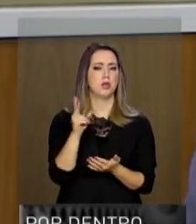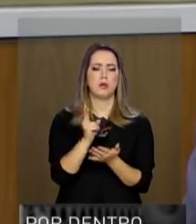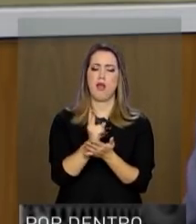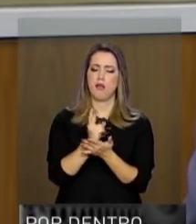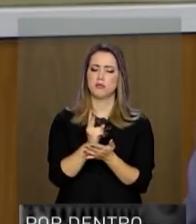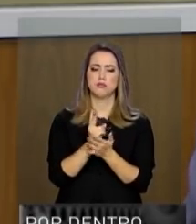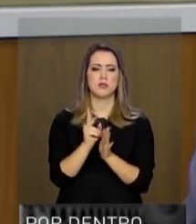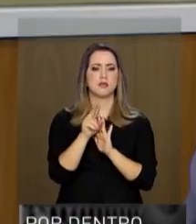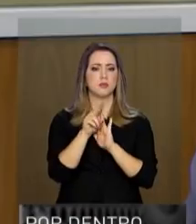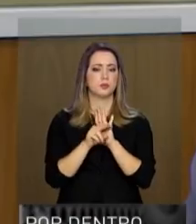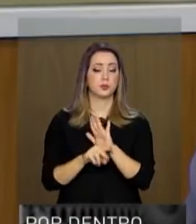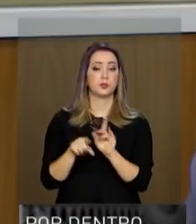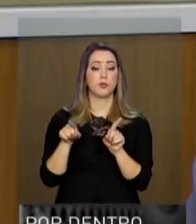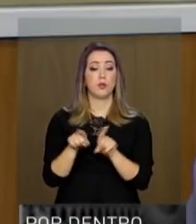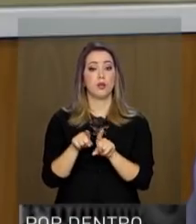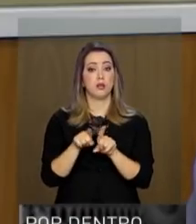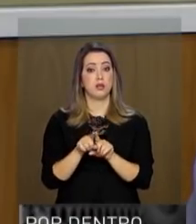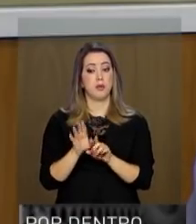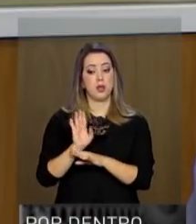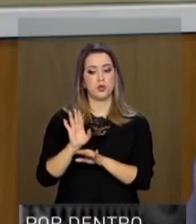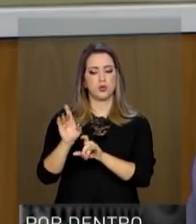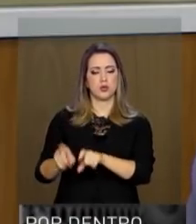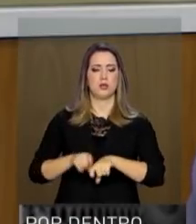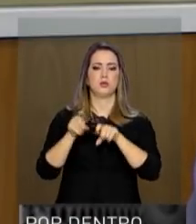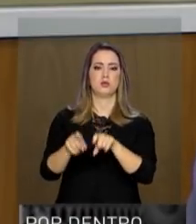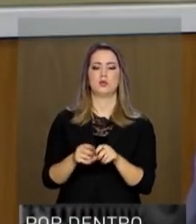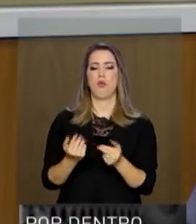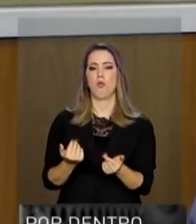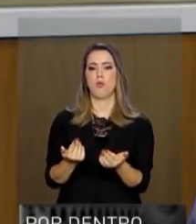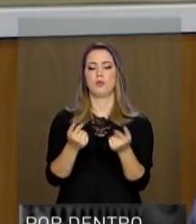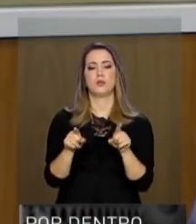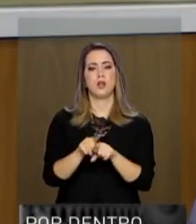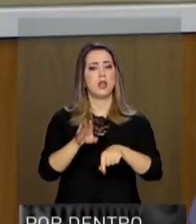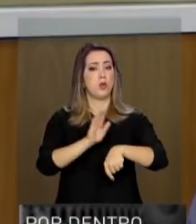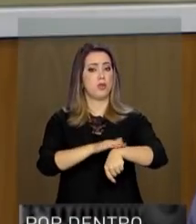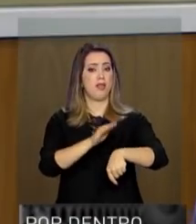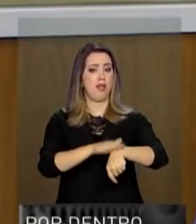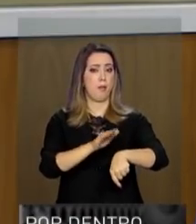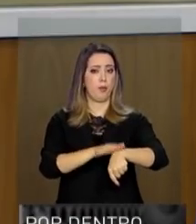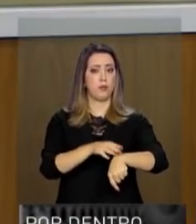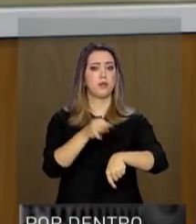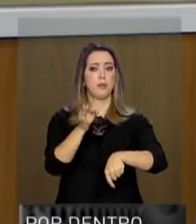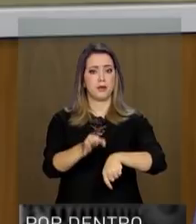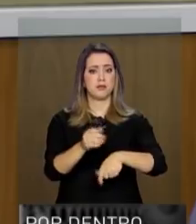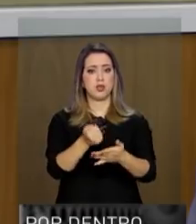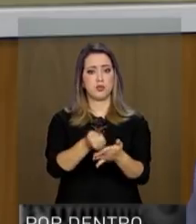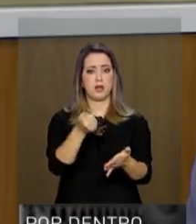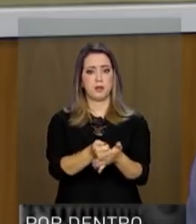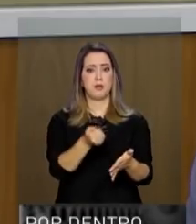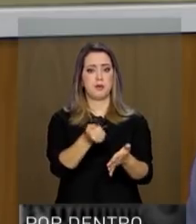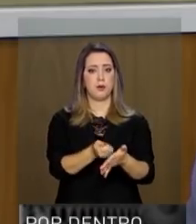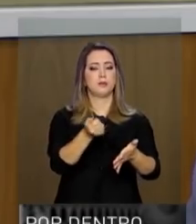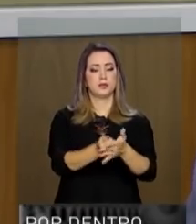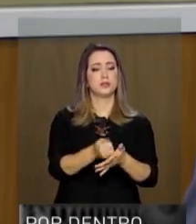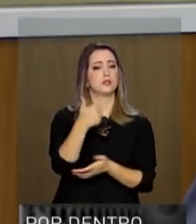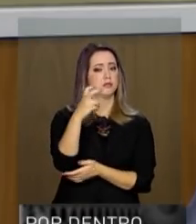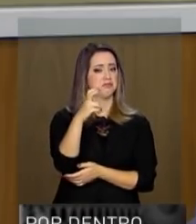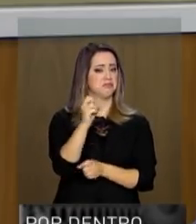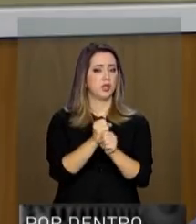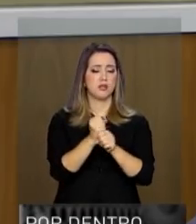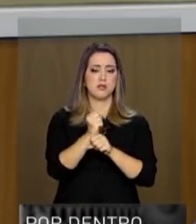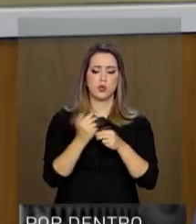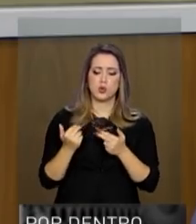regras, e também o benefício rural permanece com as mesmas regras, e o tempo de contribuição mínimo de 15 anos também permanece tal como está hoje. Então,